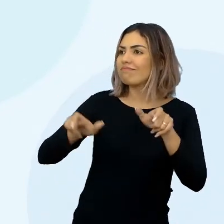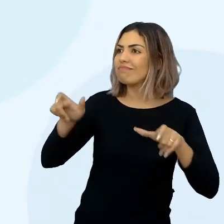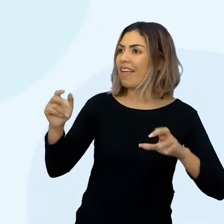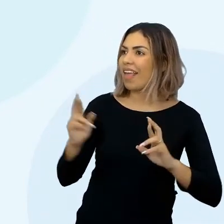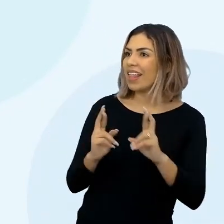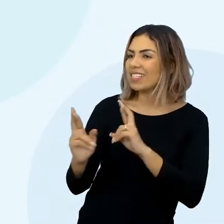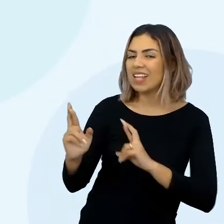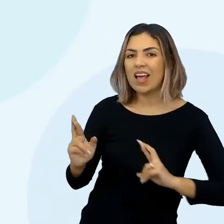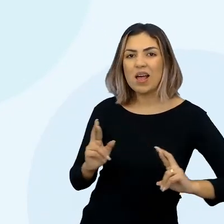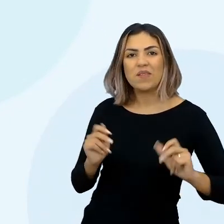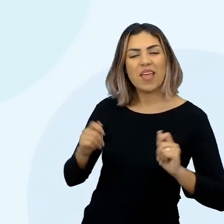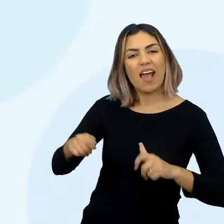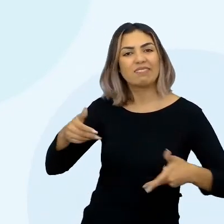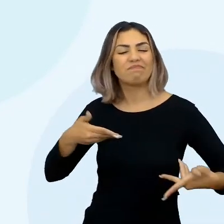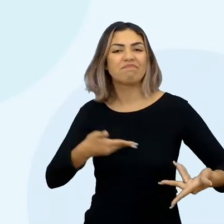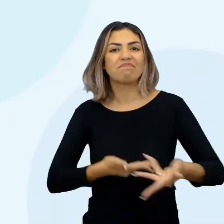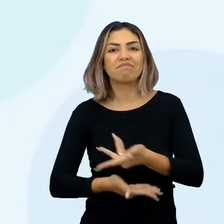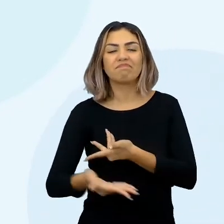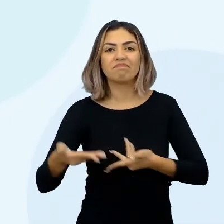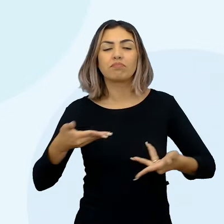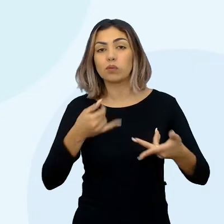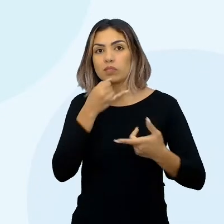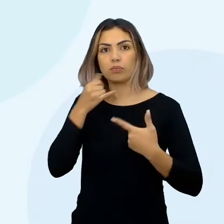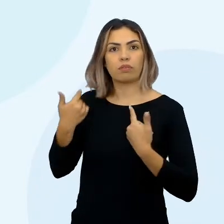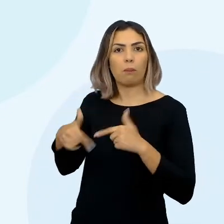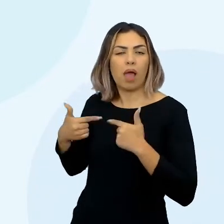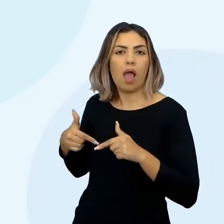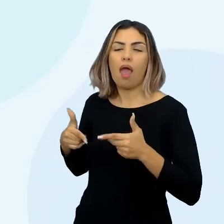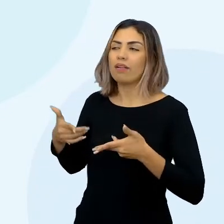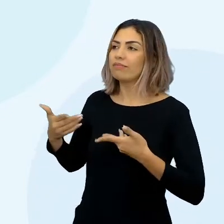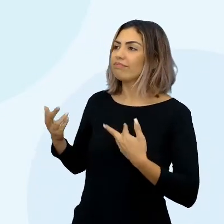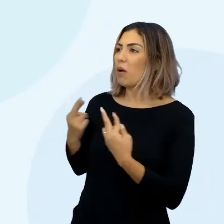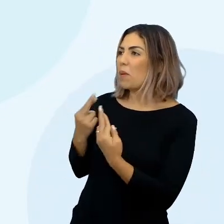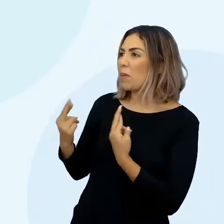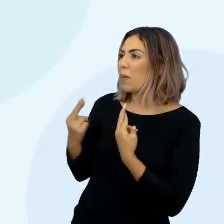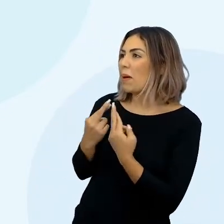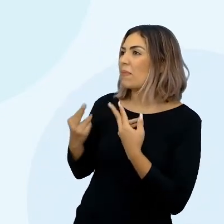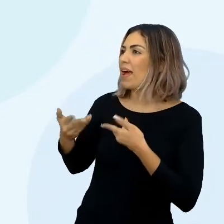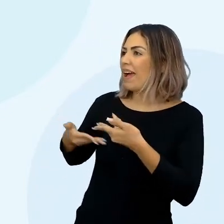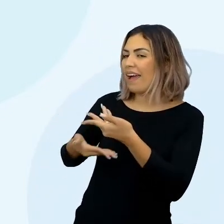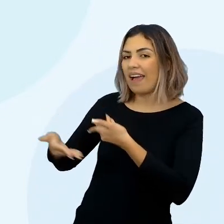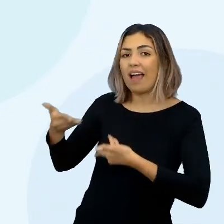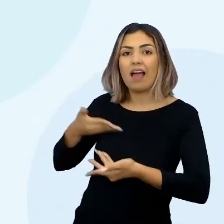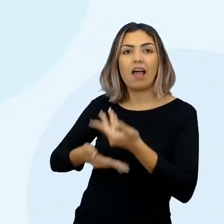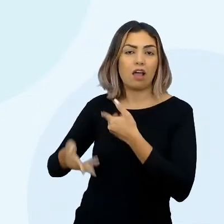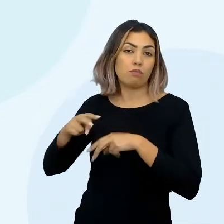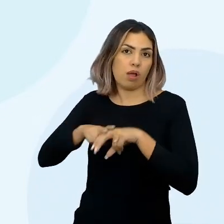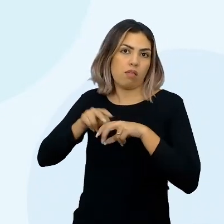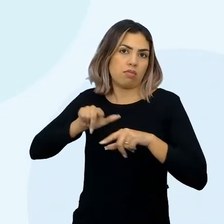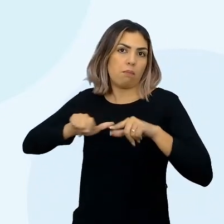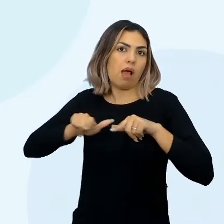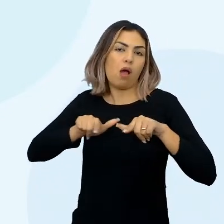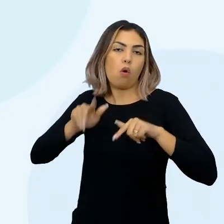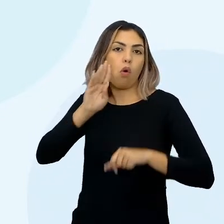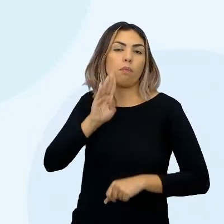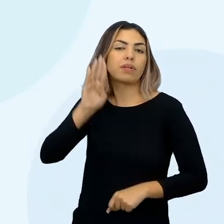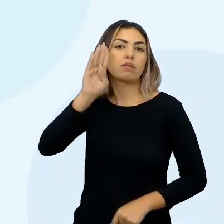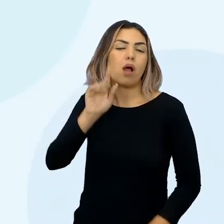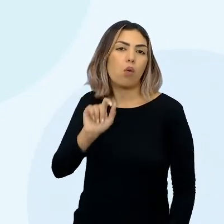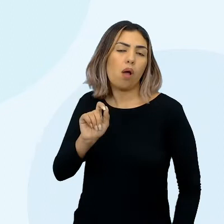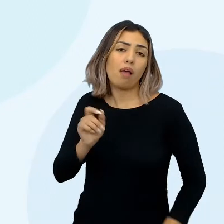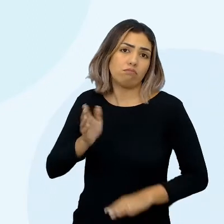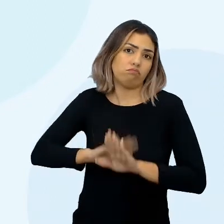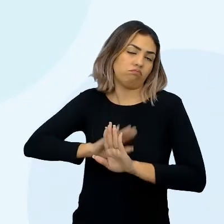nos relacionamos no mundo do trabalho através dessa oferta de emprego, através